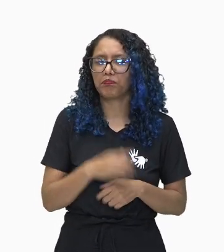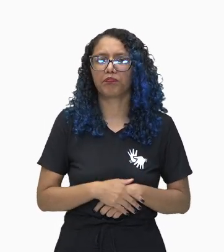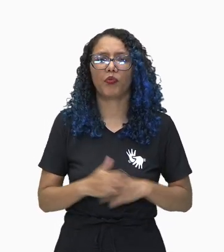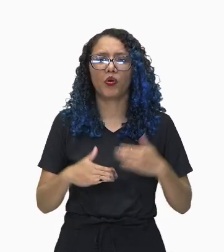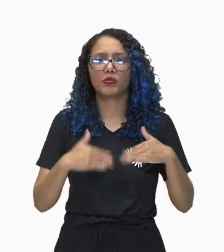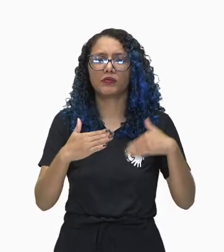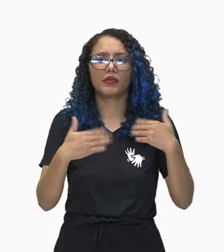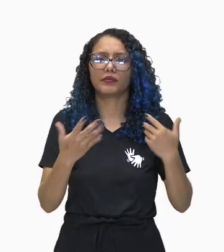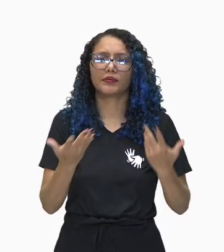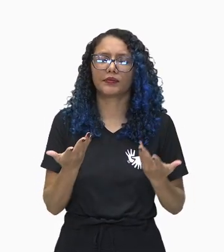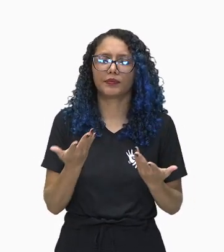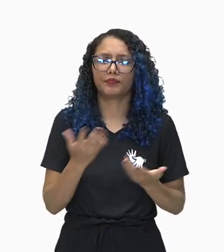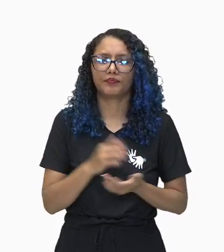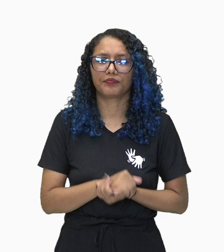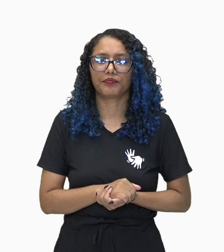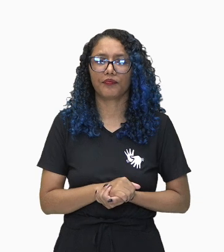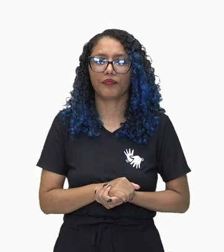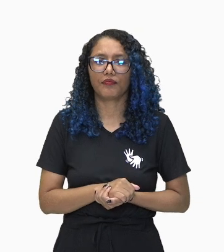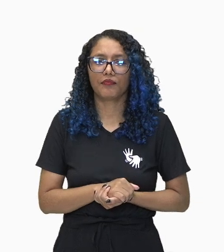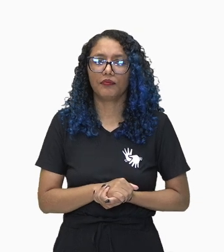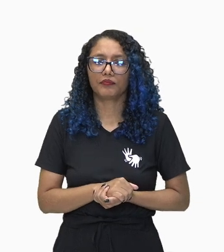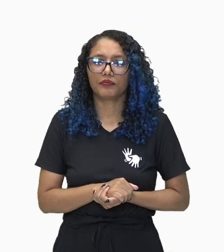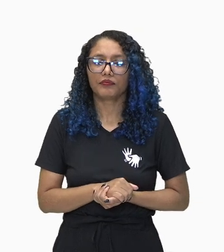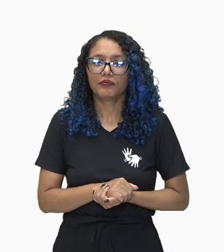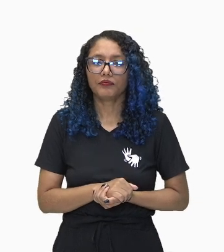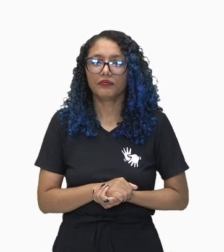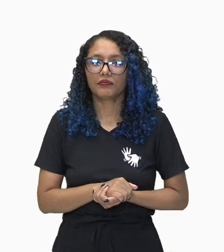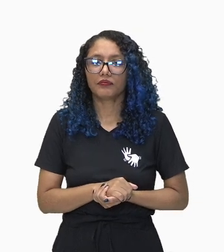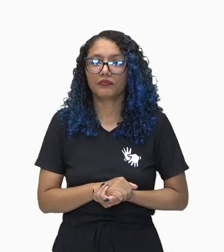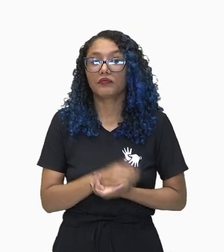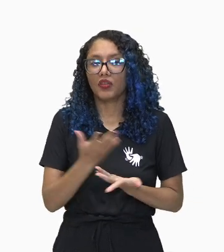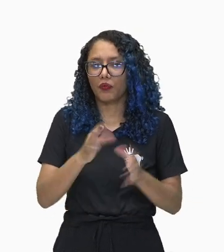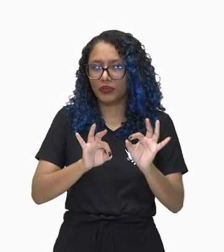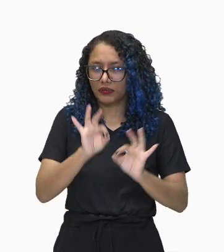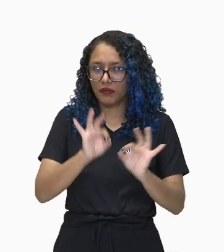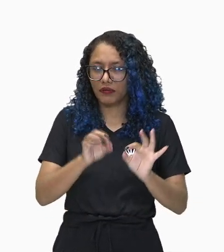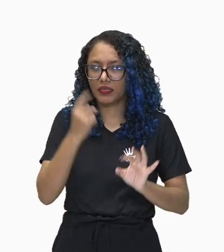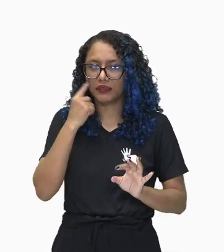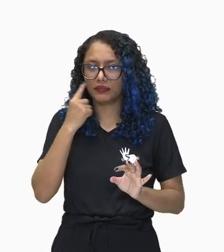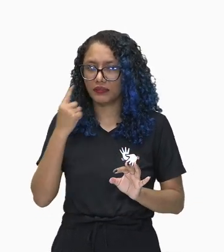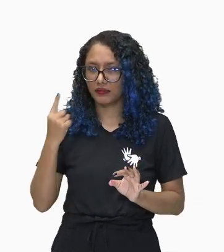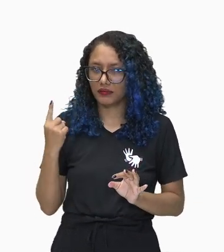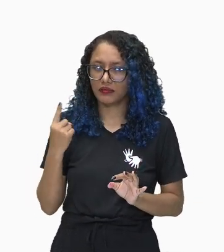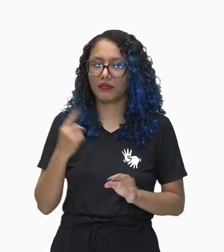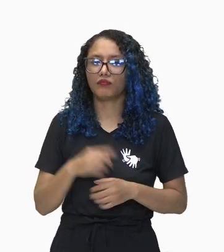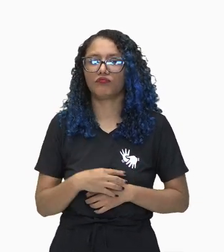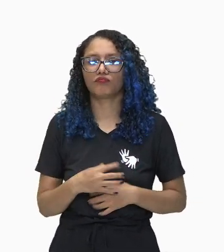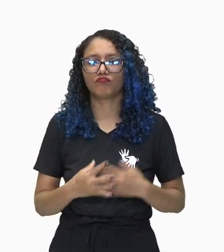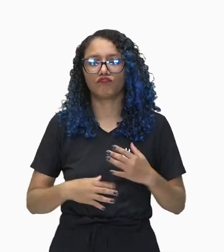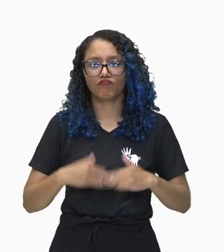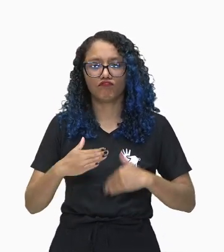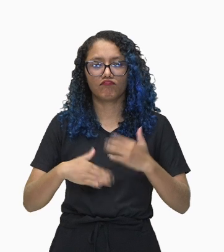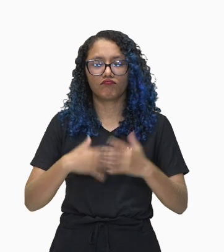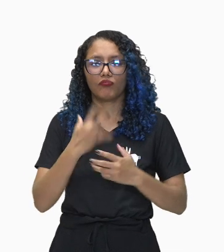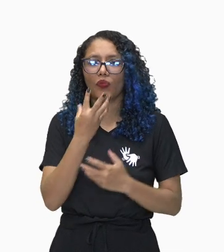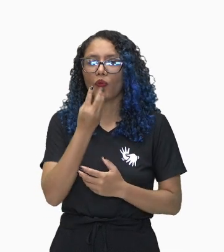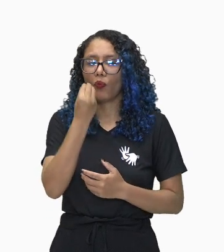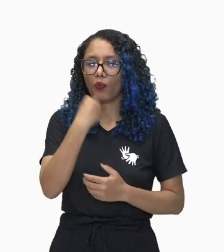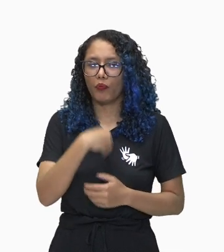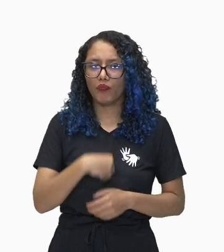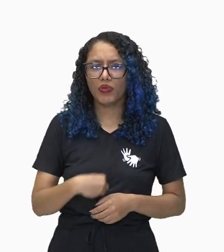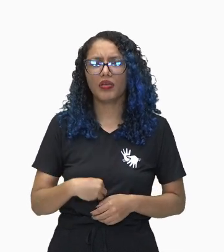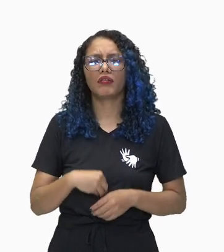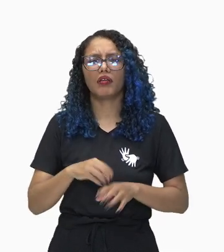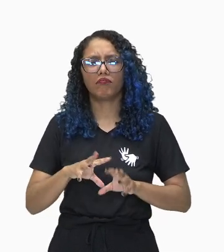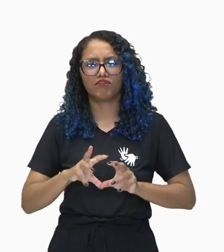nos alimentos a fisiologia do sistema digestório entra em ação para processar esses alimentos e extrair os